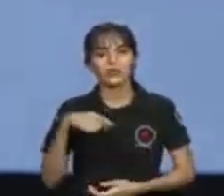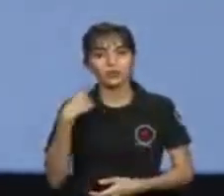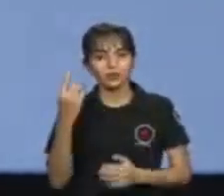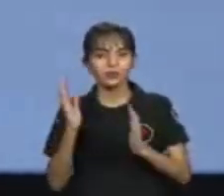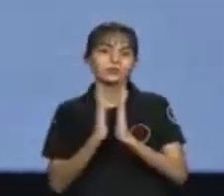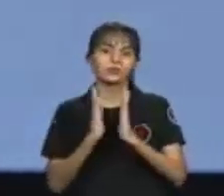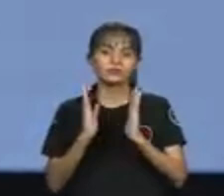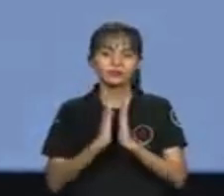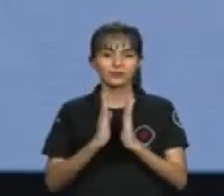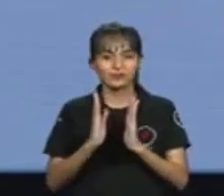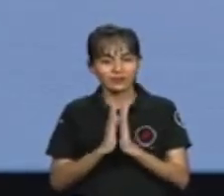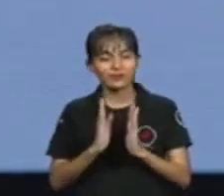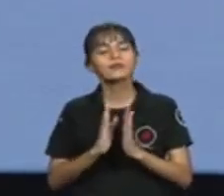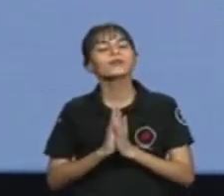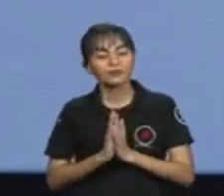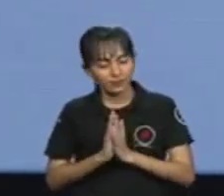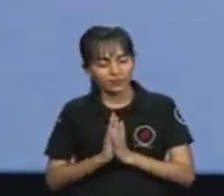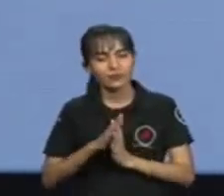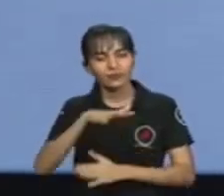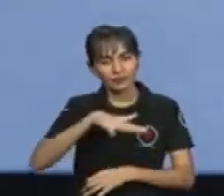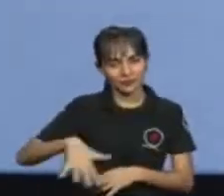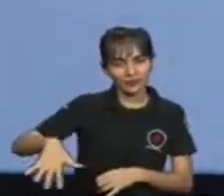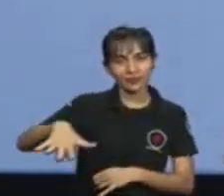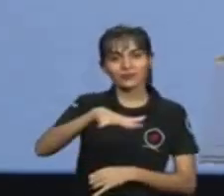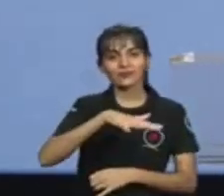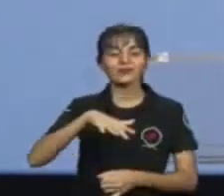oramos e consagramos aquele lugar ao Senhor.